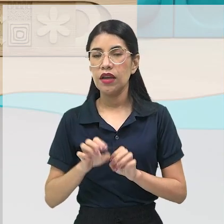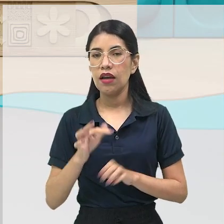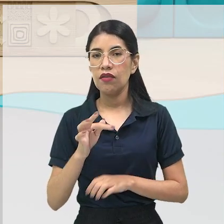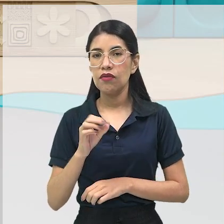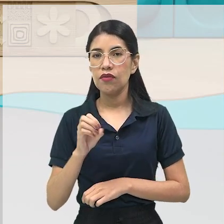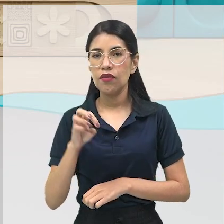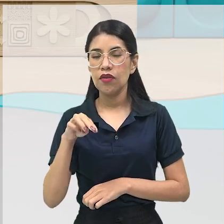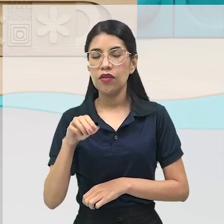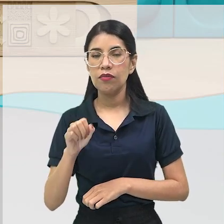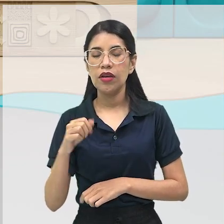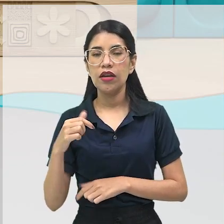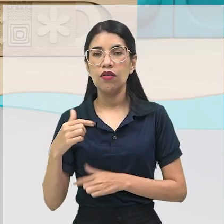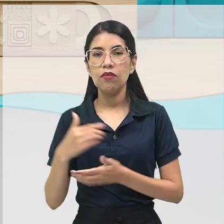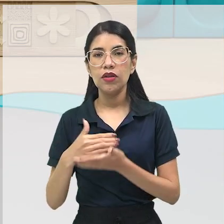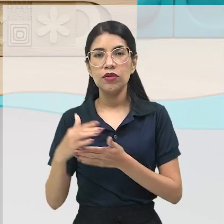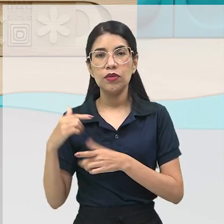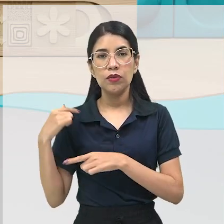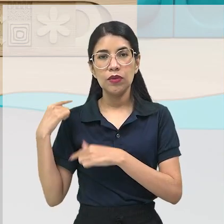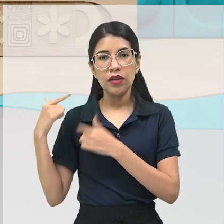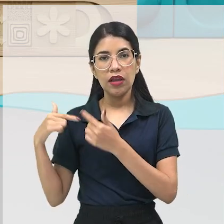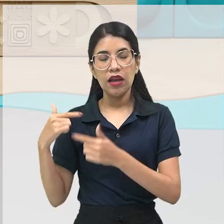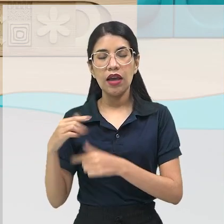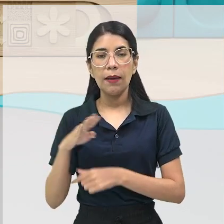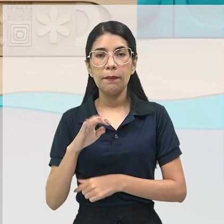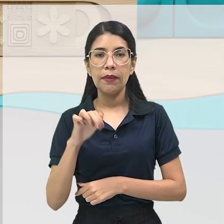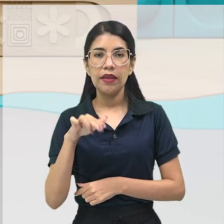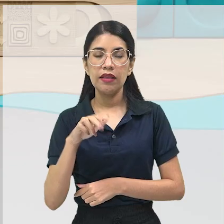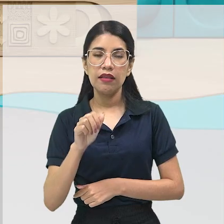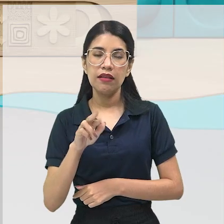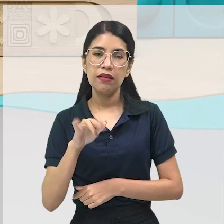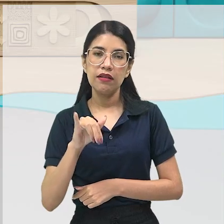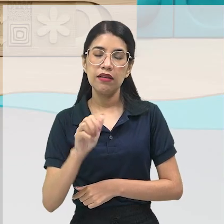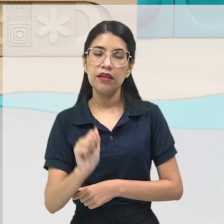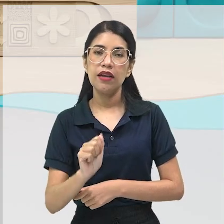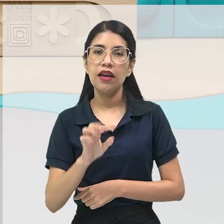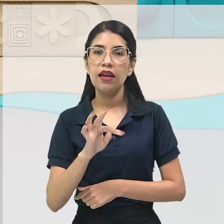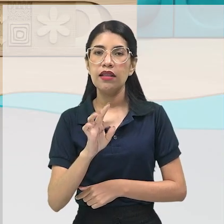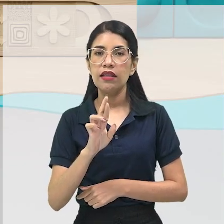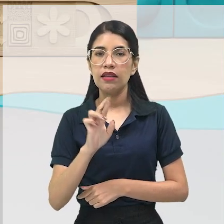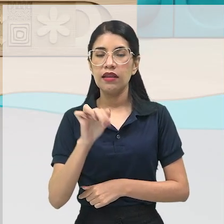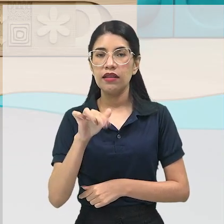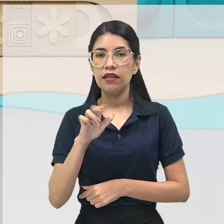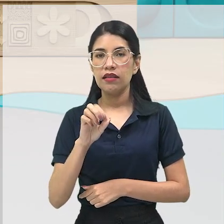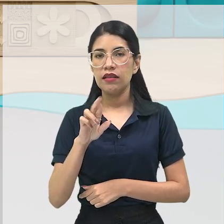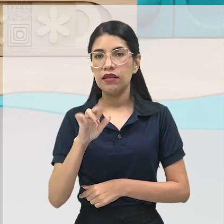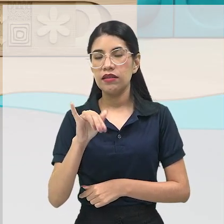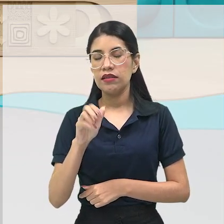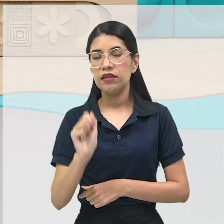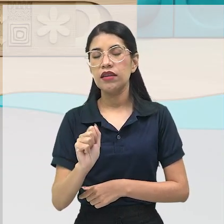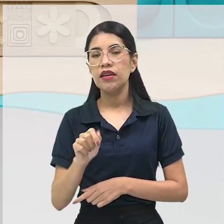do clássico, né? Olha, nós vimos a forma binária, ternária, vimos aqui a questão